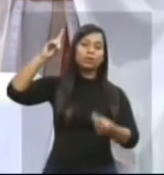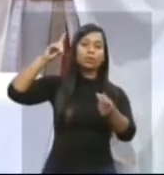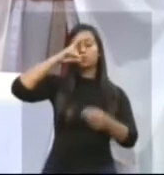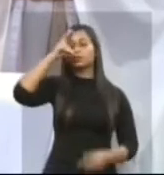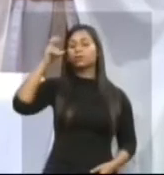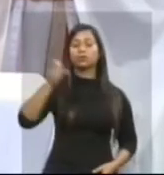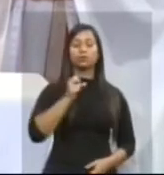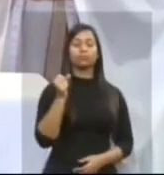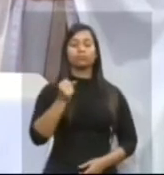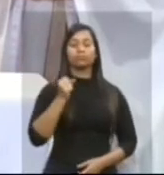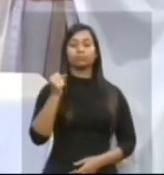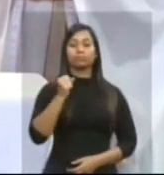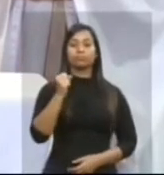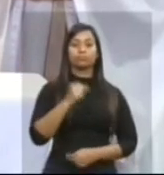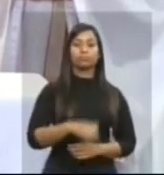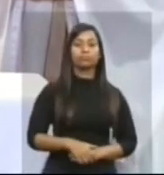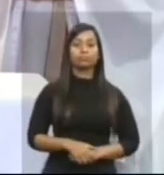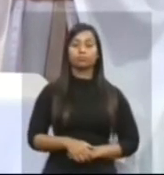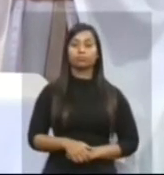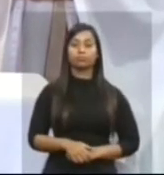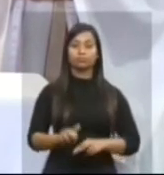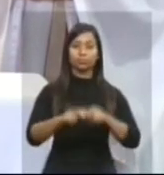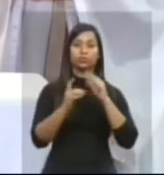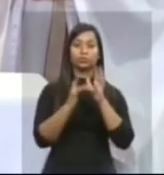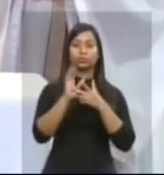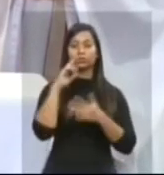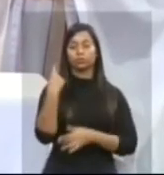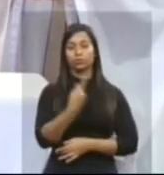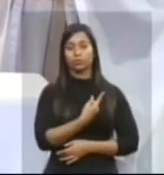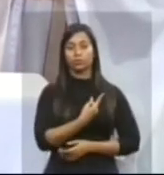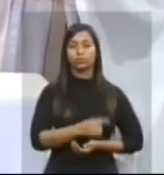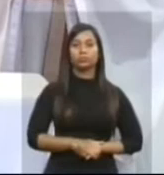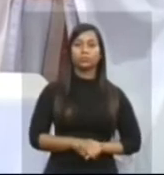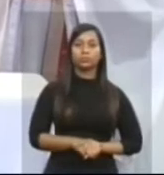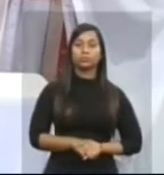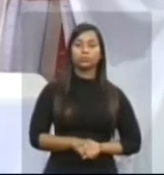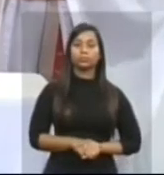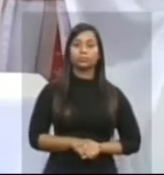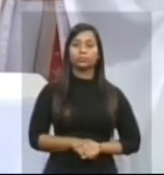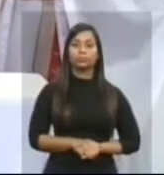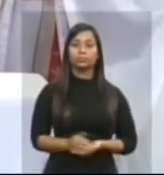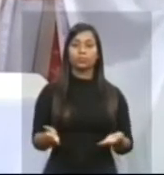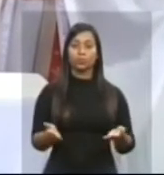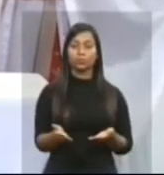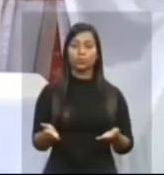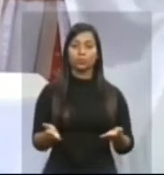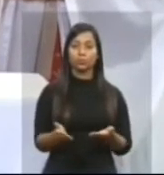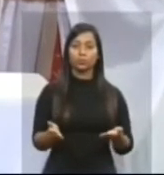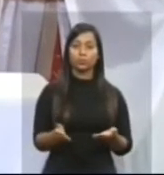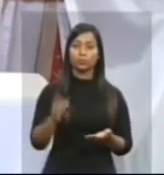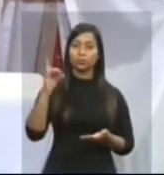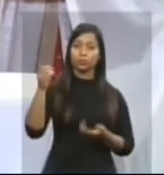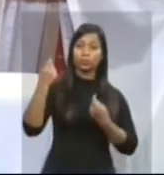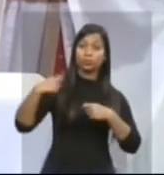Santo, Deus eterno e todo-poderoso, por Cristo Senhor nosso, hoje, vós